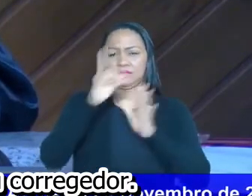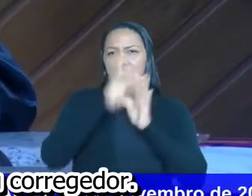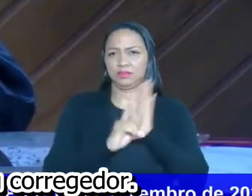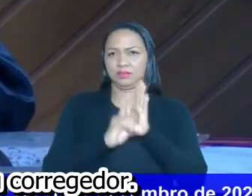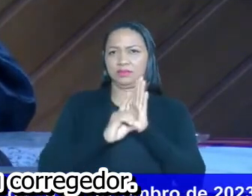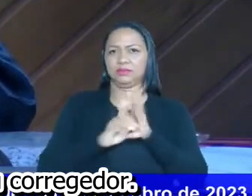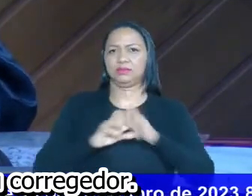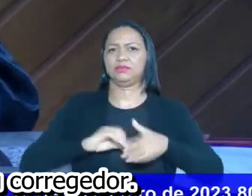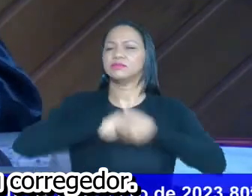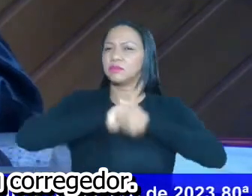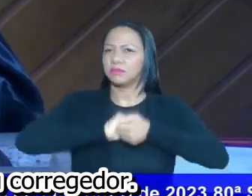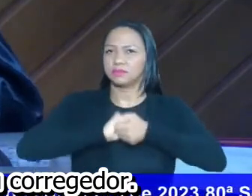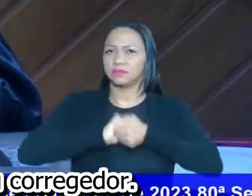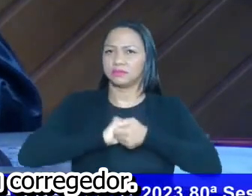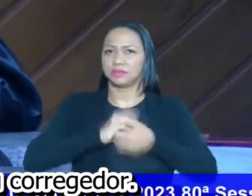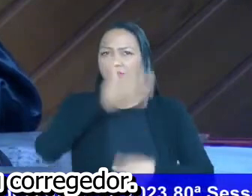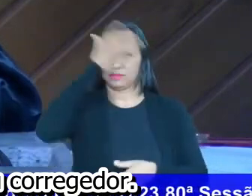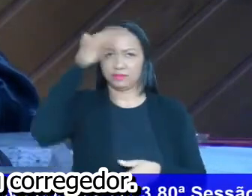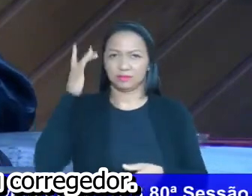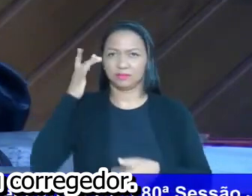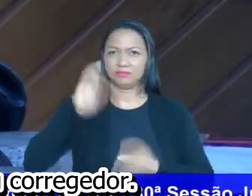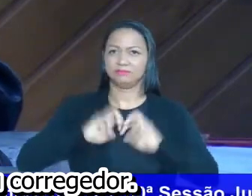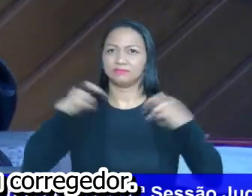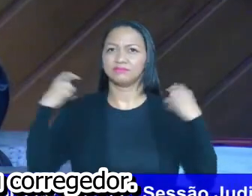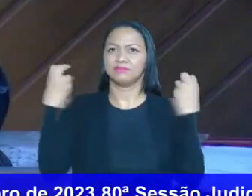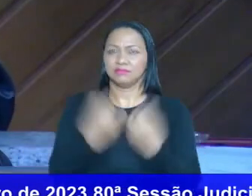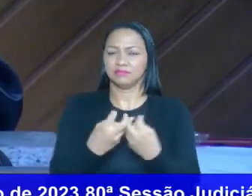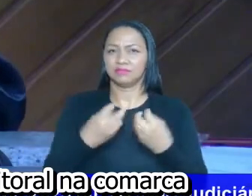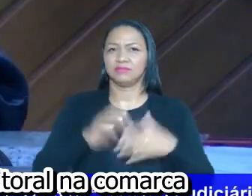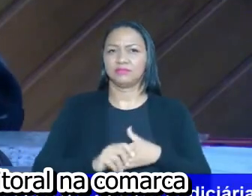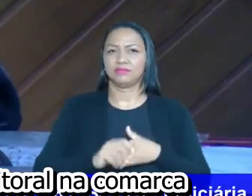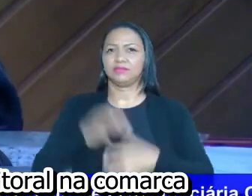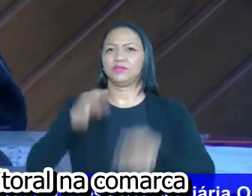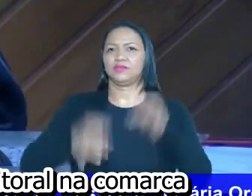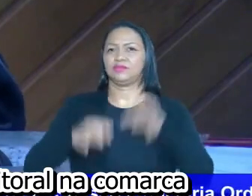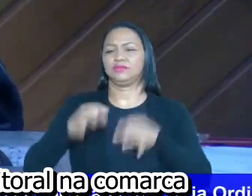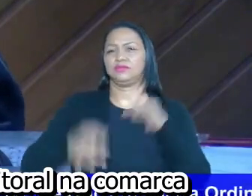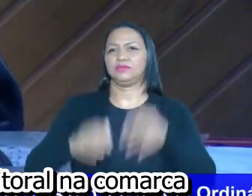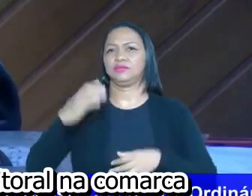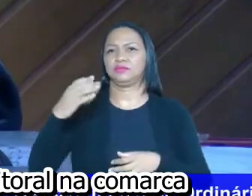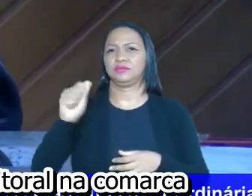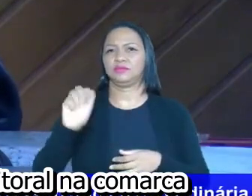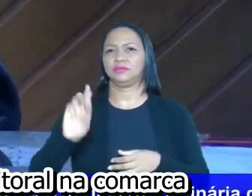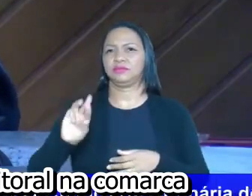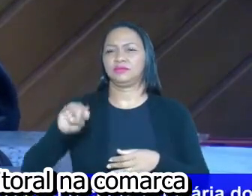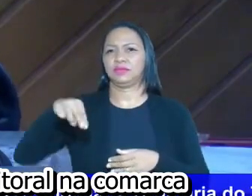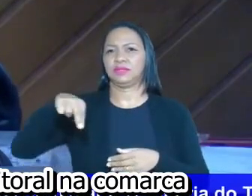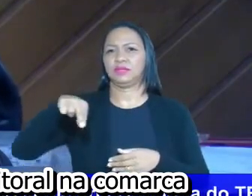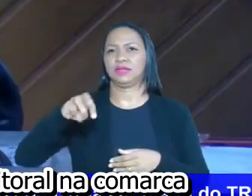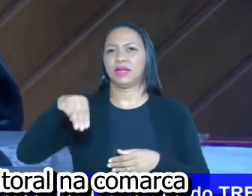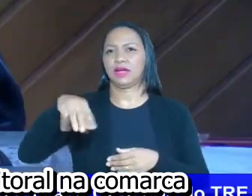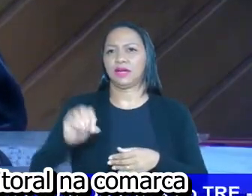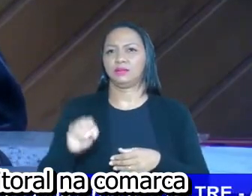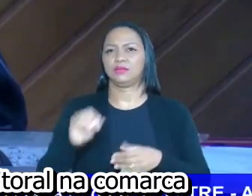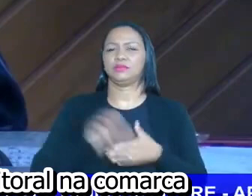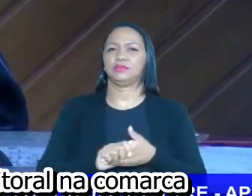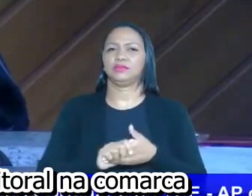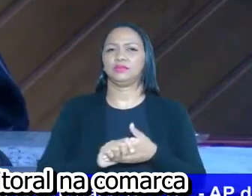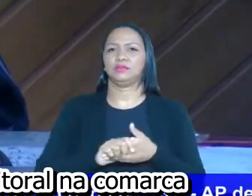saúdo meus eminentes pares nas pessoas do meu corregedor, o Carmo Antônio, que está em atividade